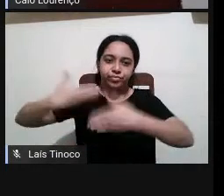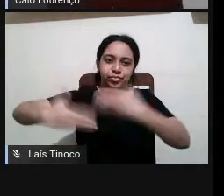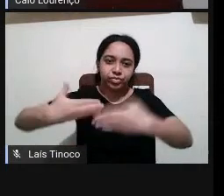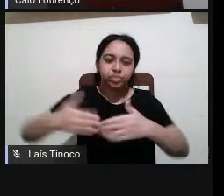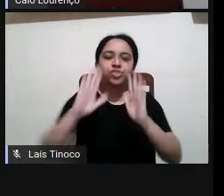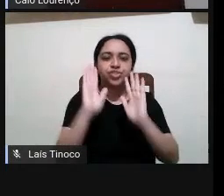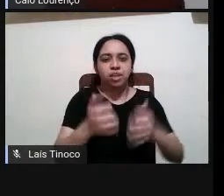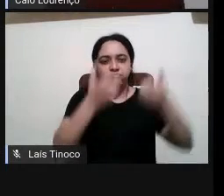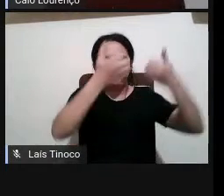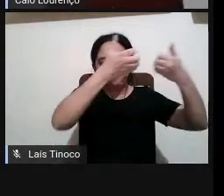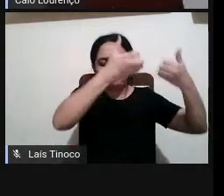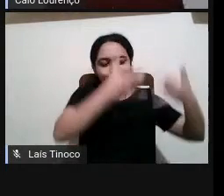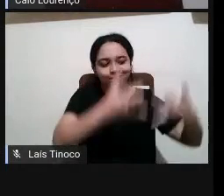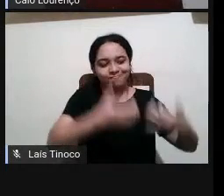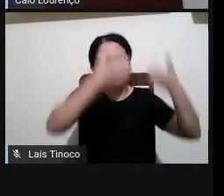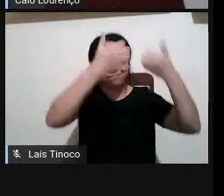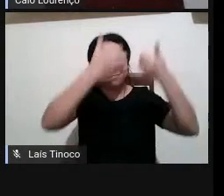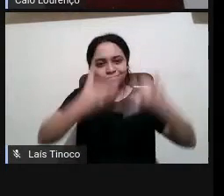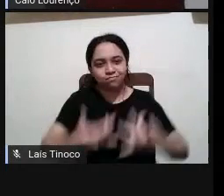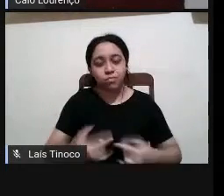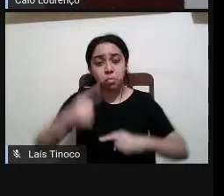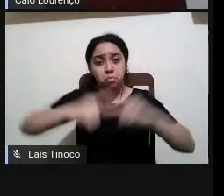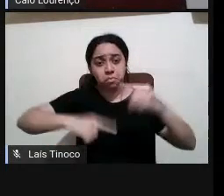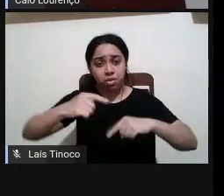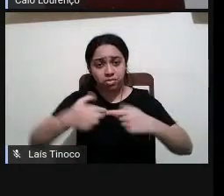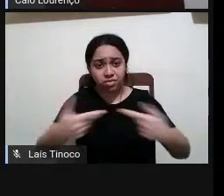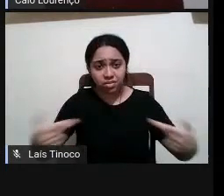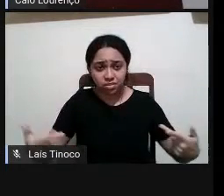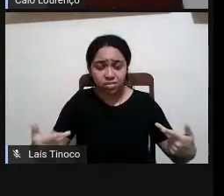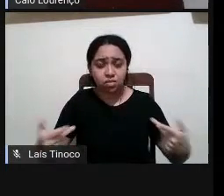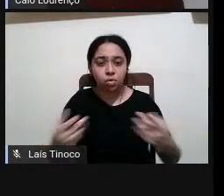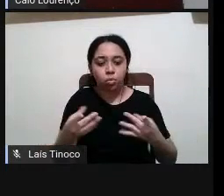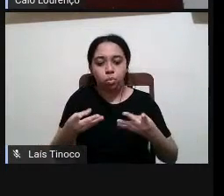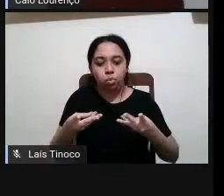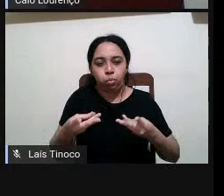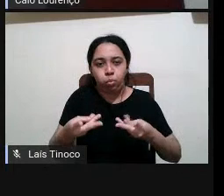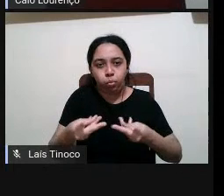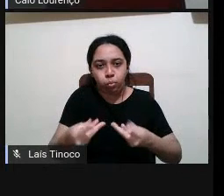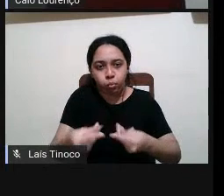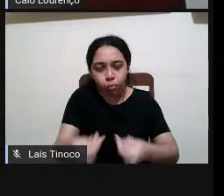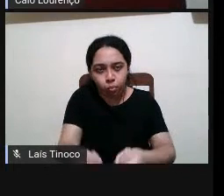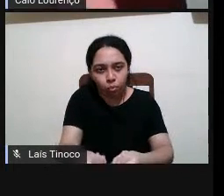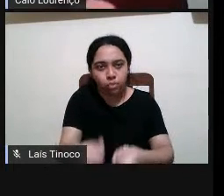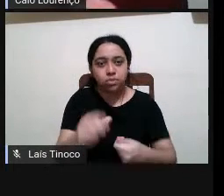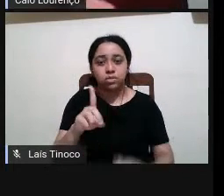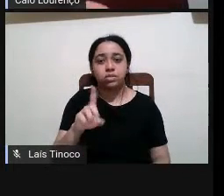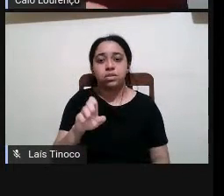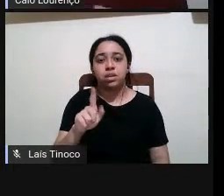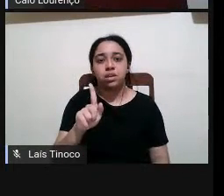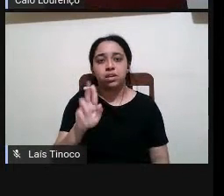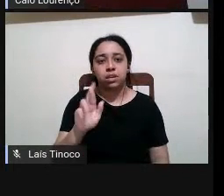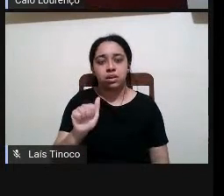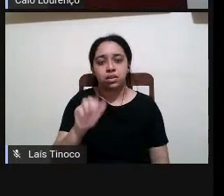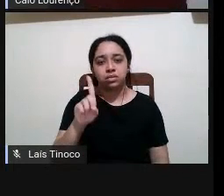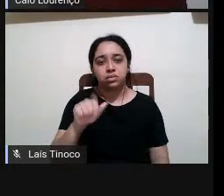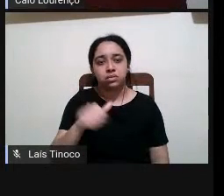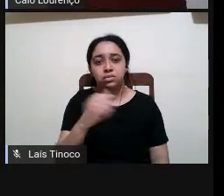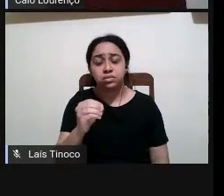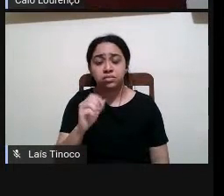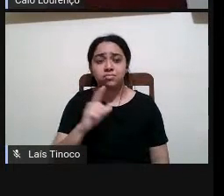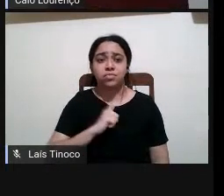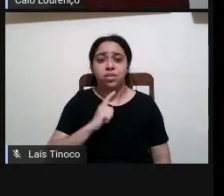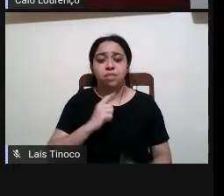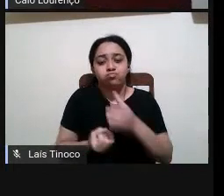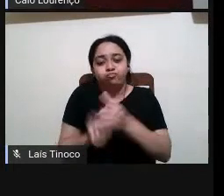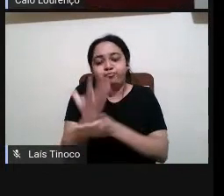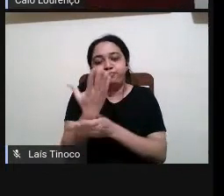Esse material acaba entrando em um processo de degradação e gerando mais partículas. Então, nesse estudo de Shaw, ele